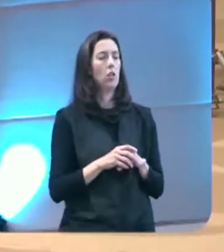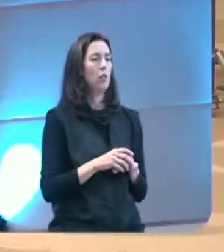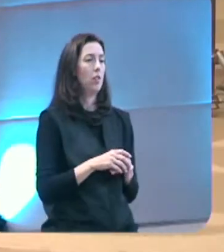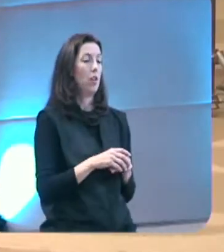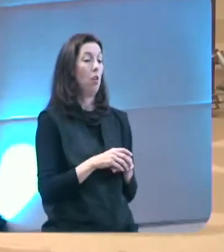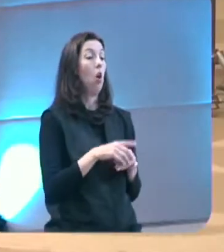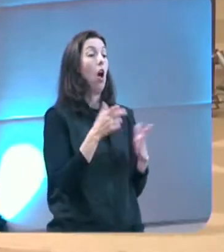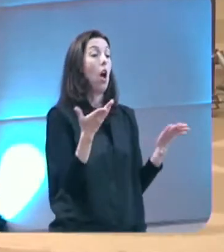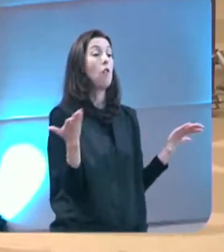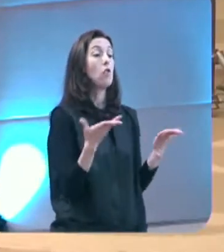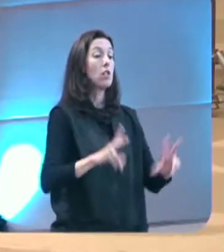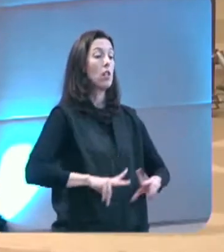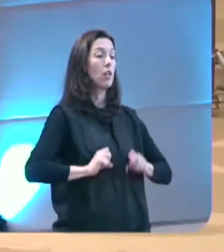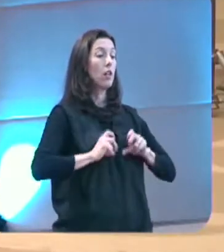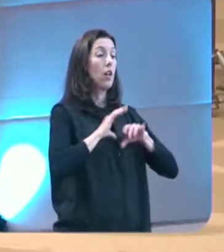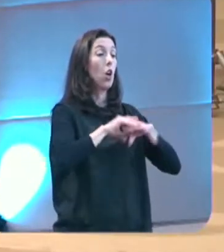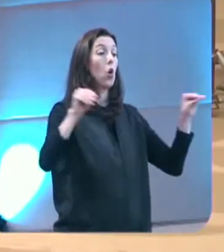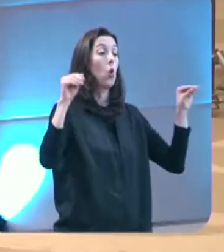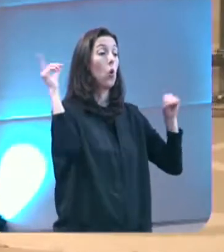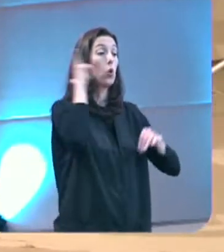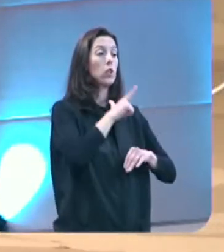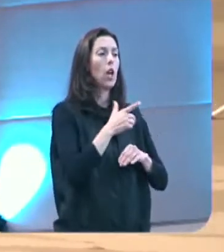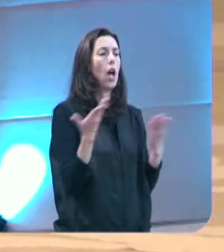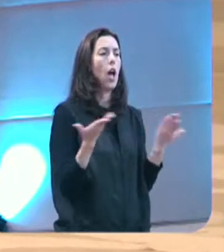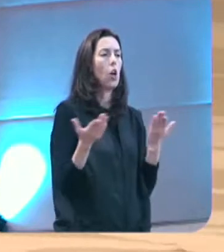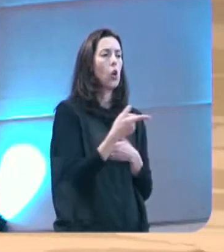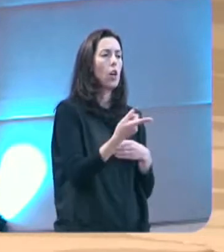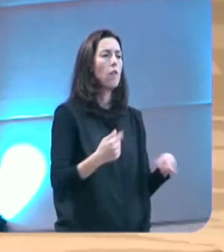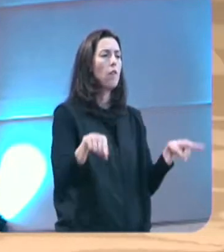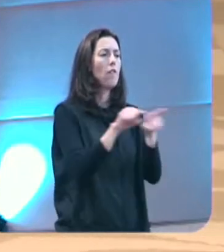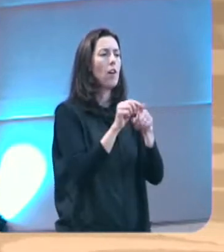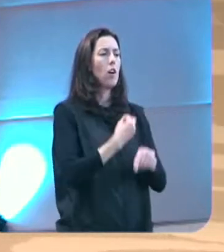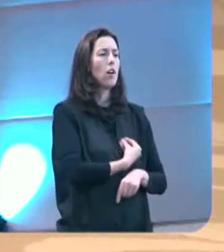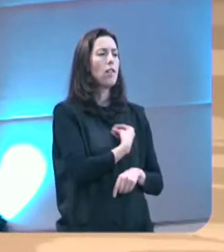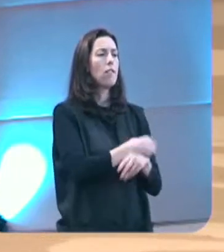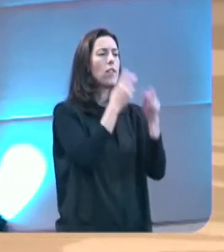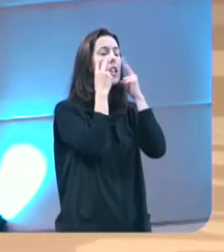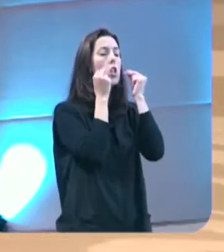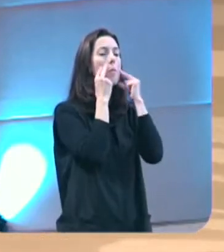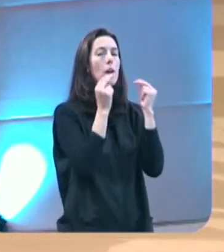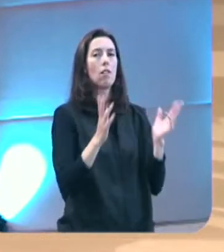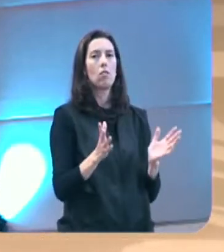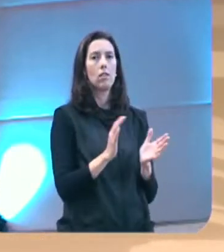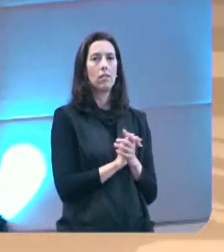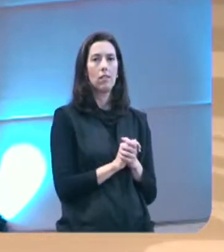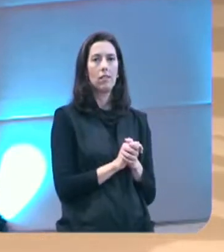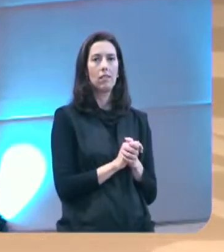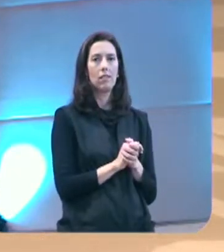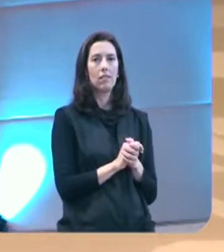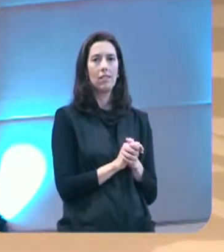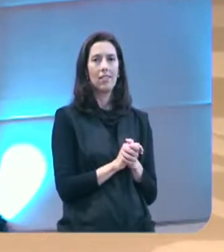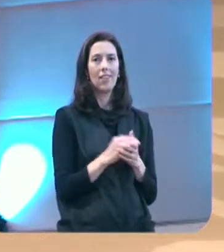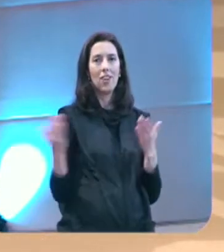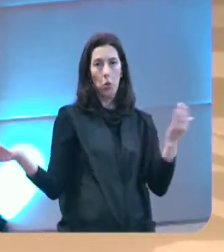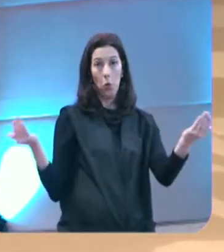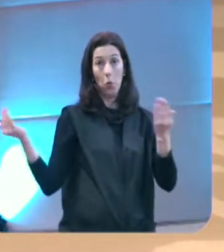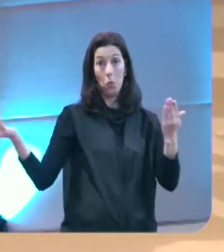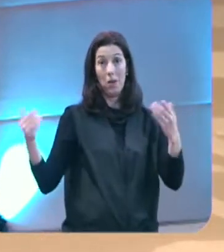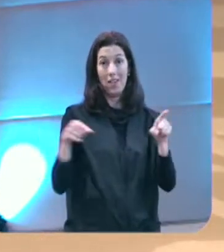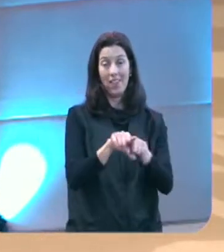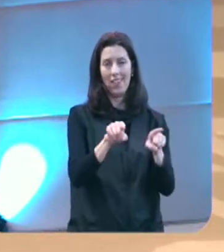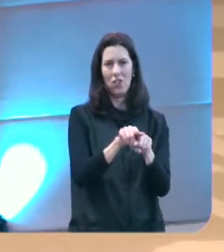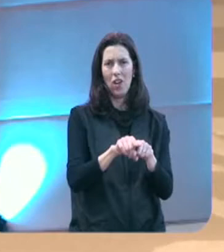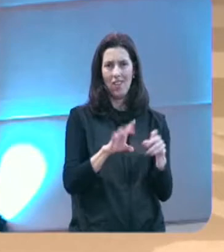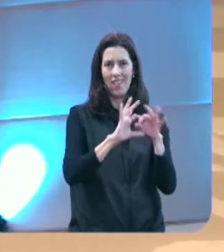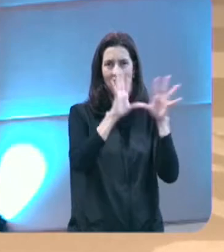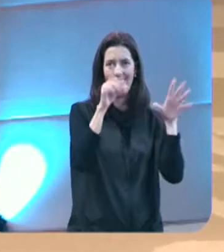estás curado, ou podes voltar a viver a tua vida, estás livre de perigo. Eu